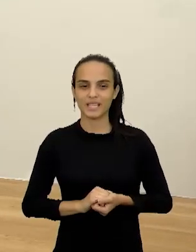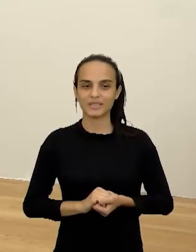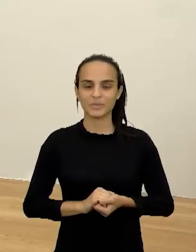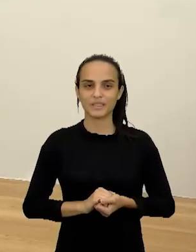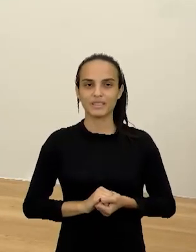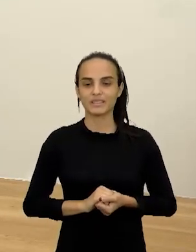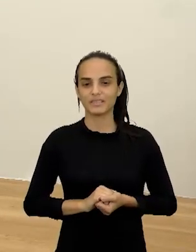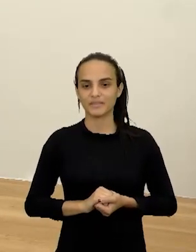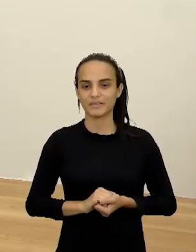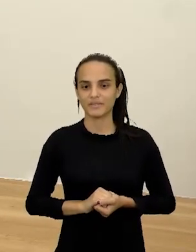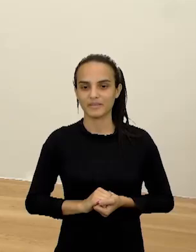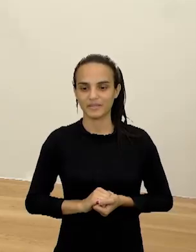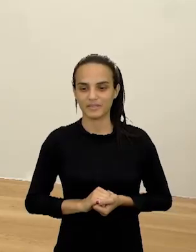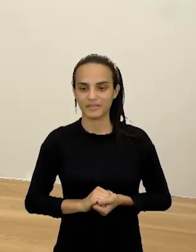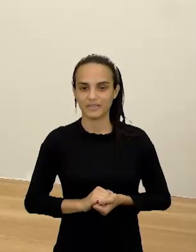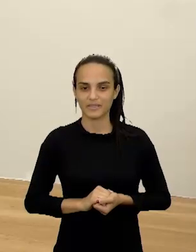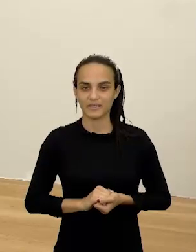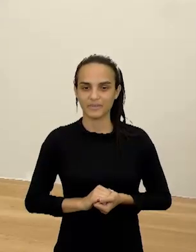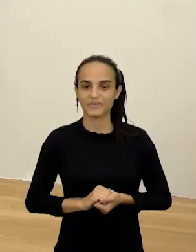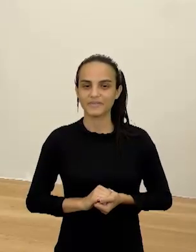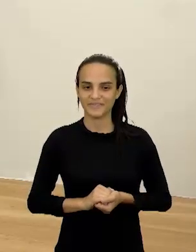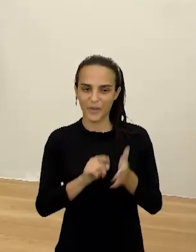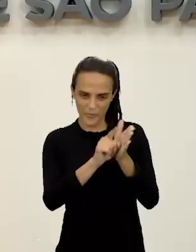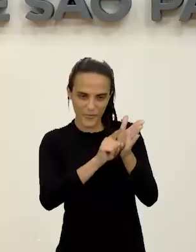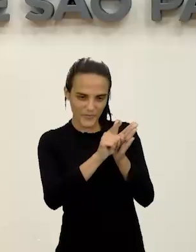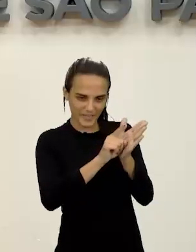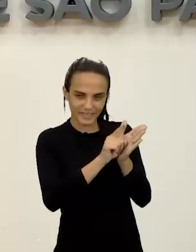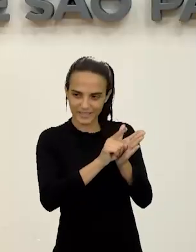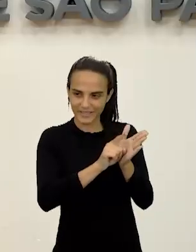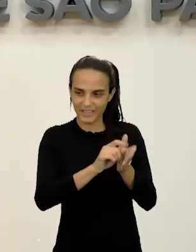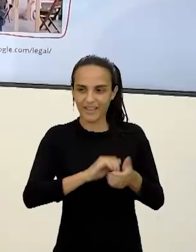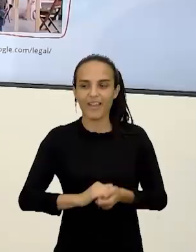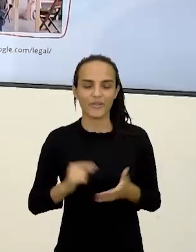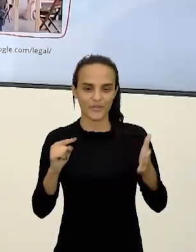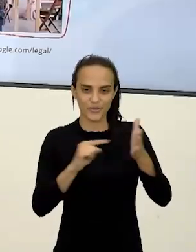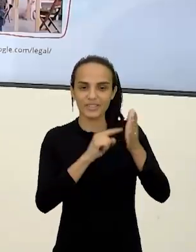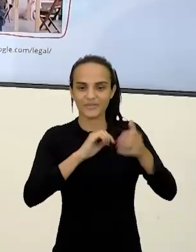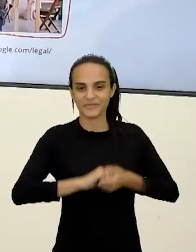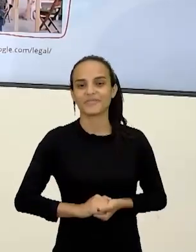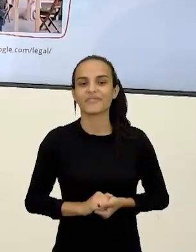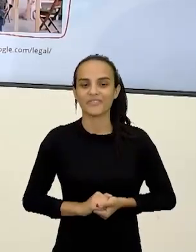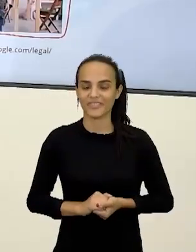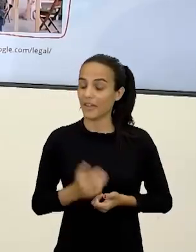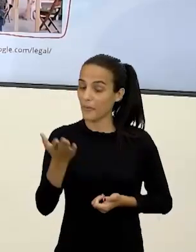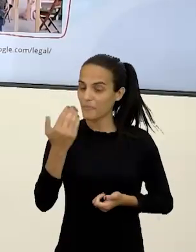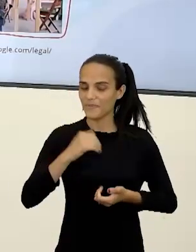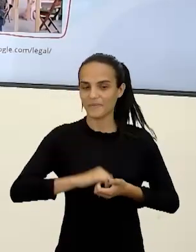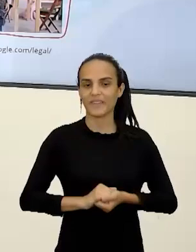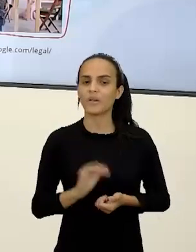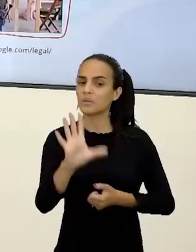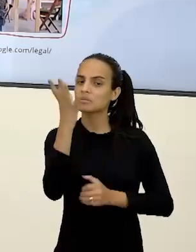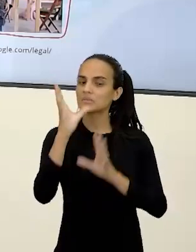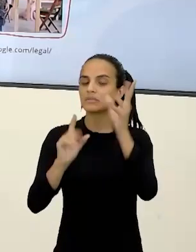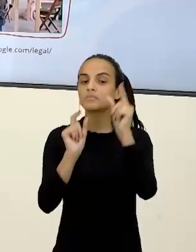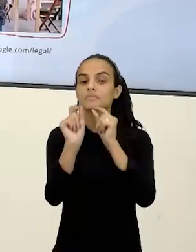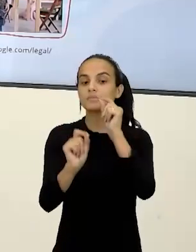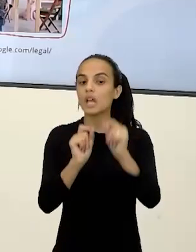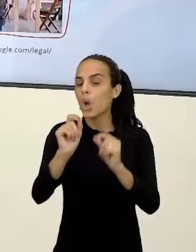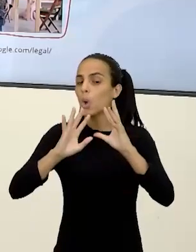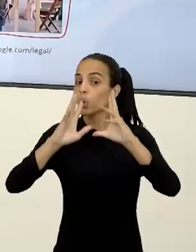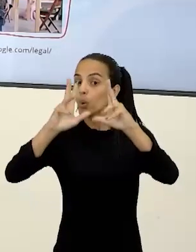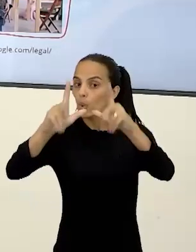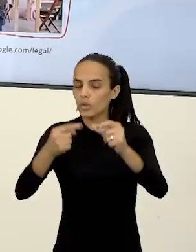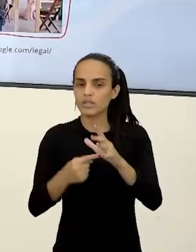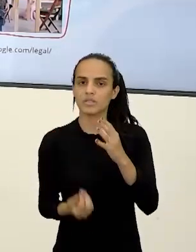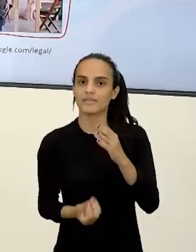exótico. Vai que? Bom, Vou pesquisar. Né? Peraí. Então, assim, montamos a nossa banda Flits. O que acontece? Tudo que a gente produzir